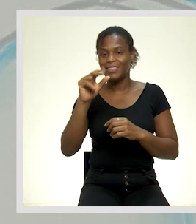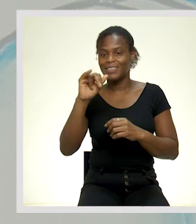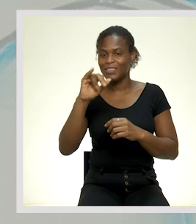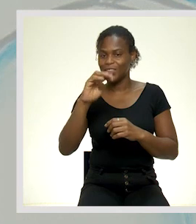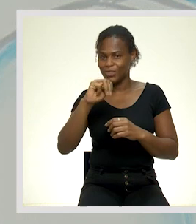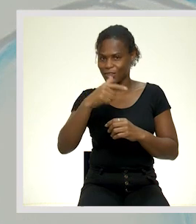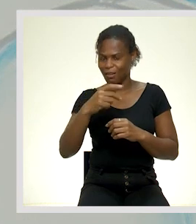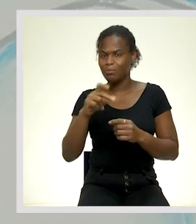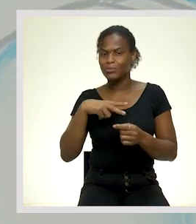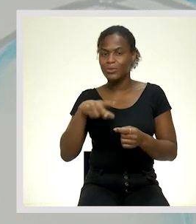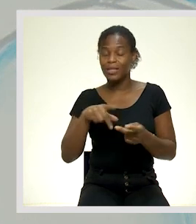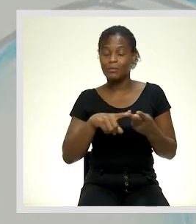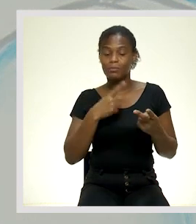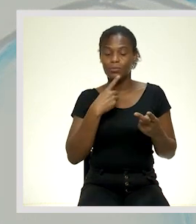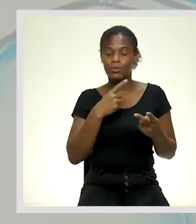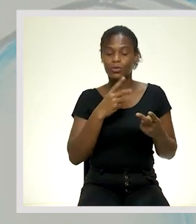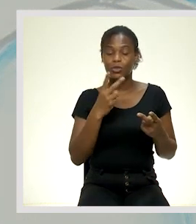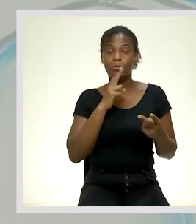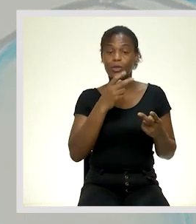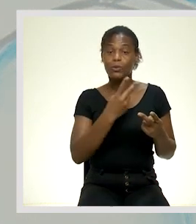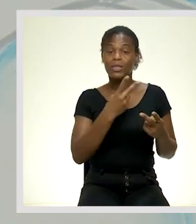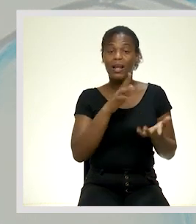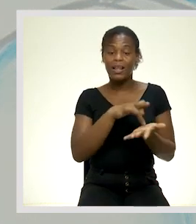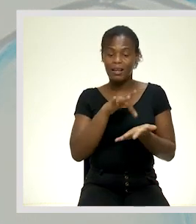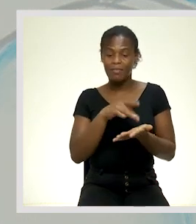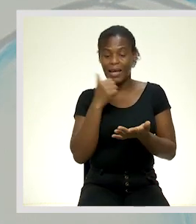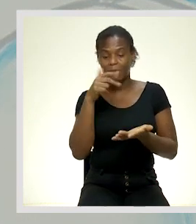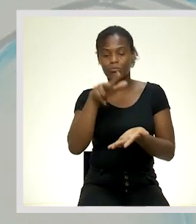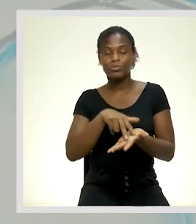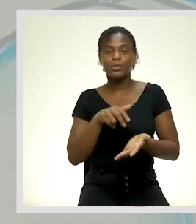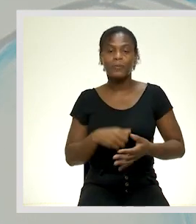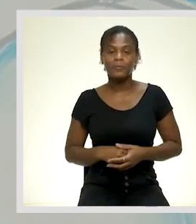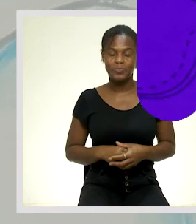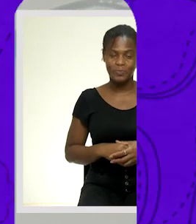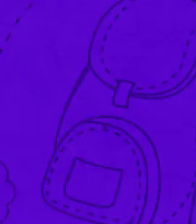E, na 2, as obras que ele publicou.